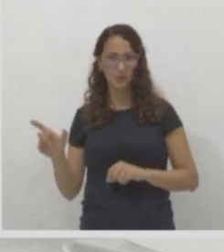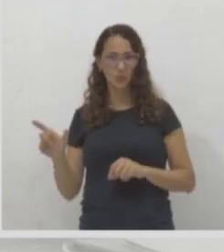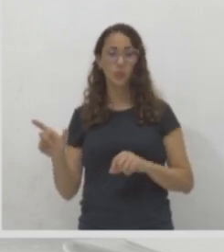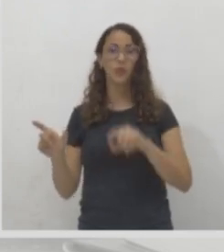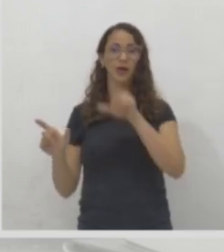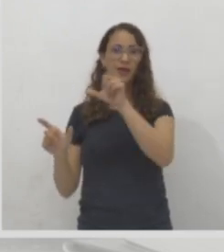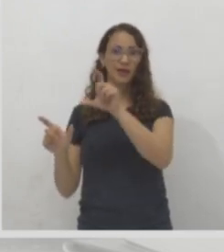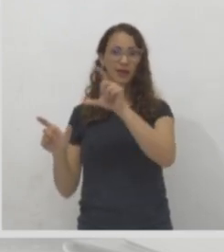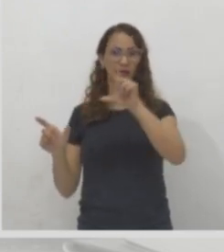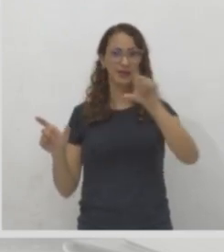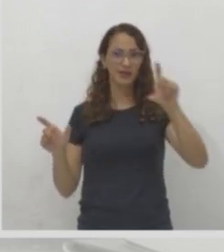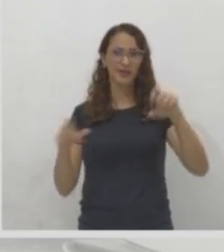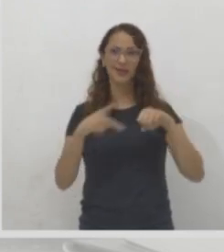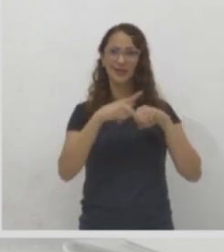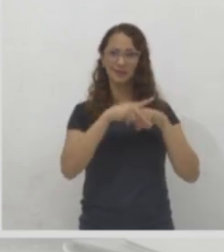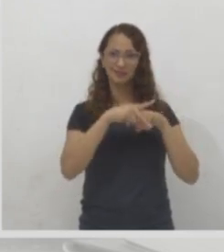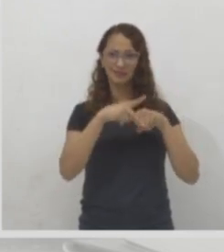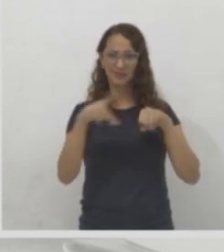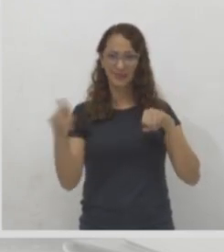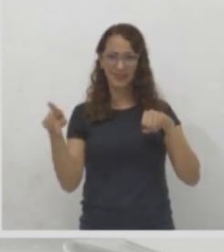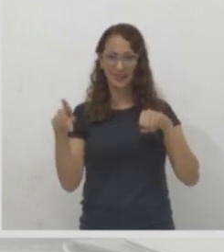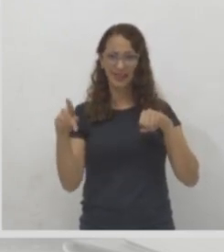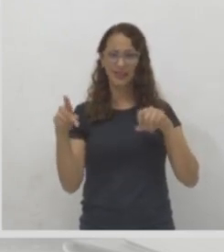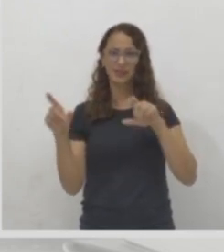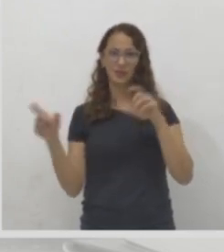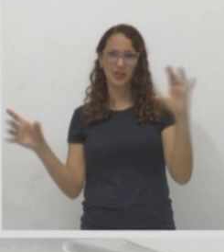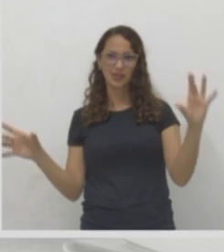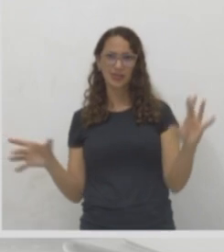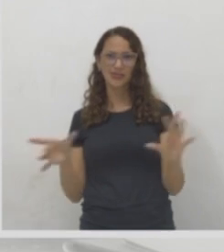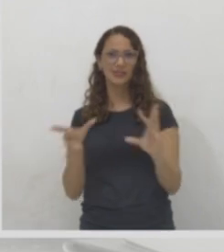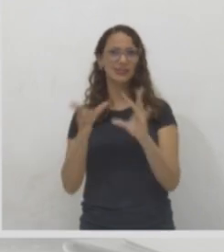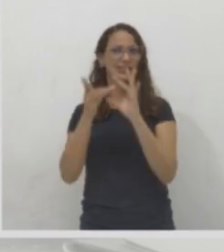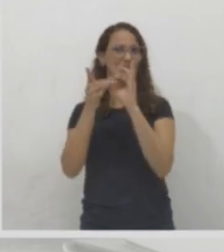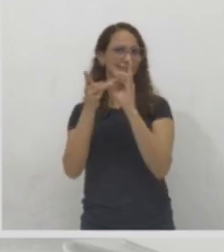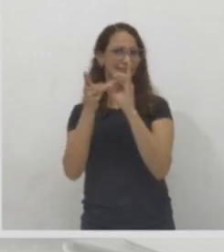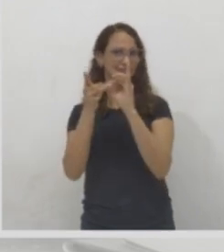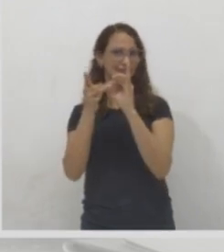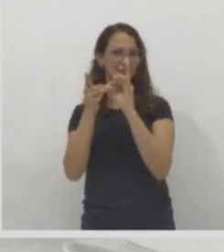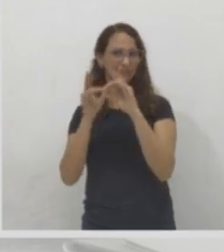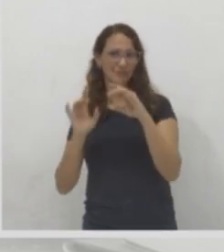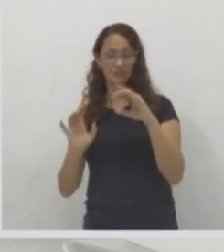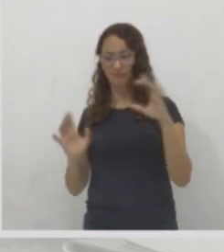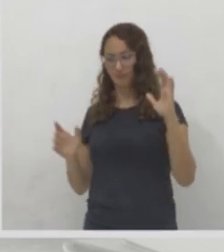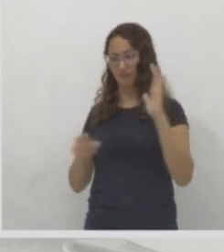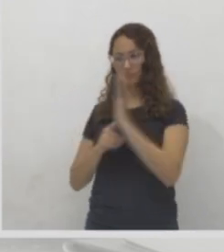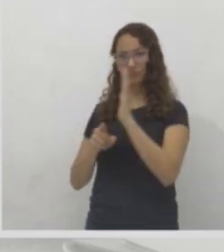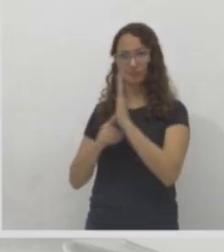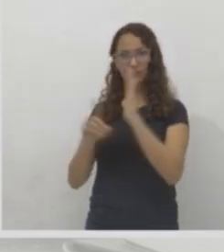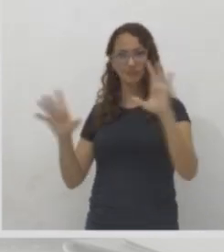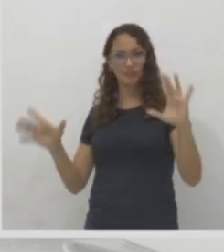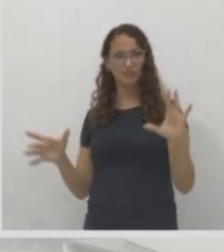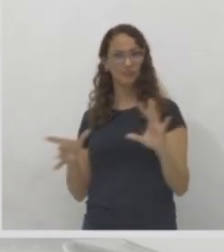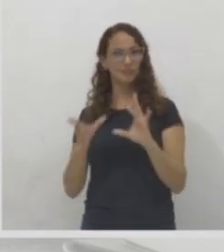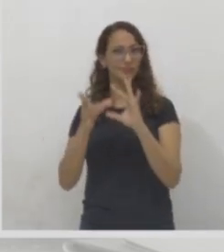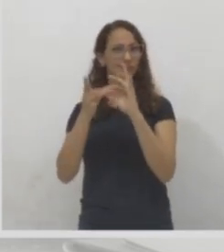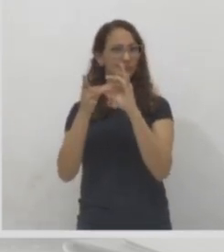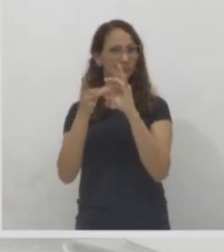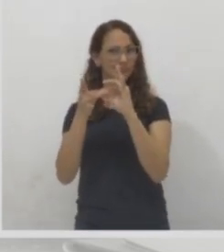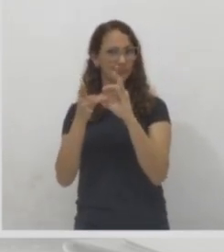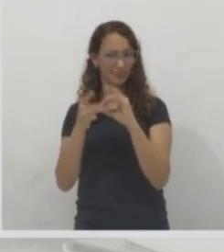têm um sentido em si. A ênfase aqui é no sujeito e no que se diz